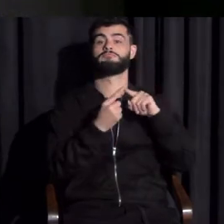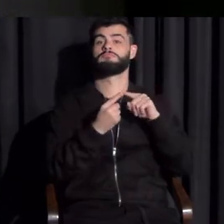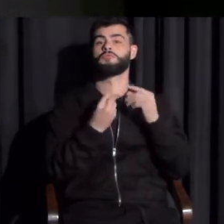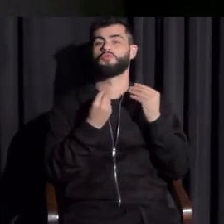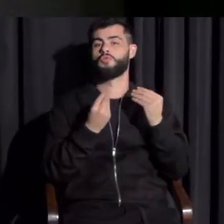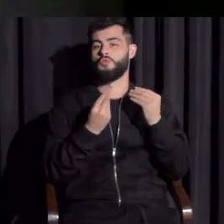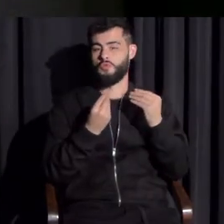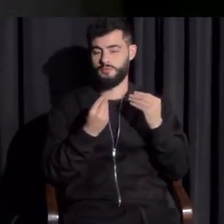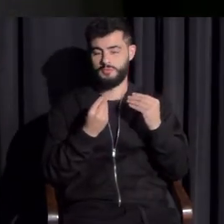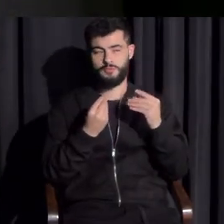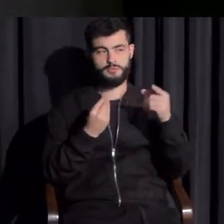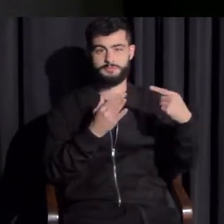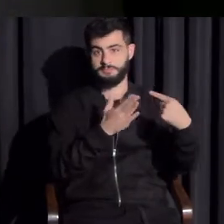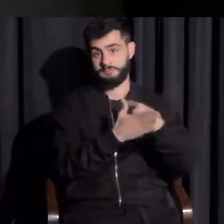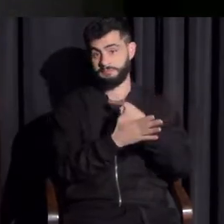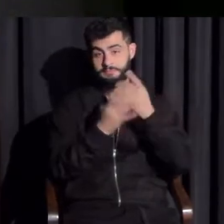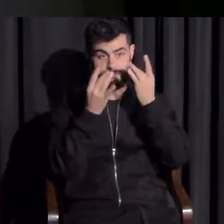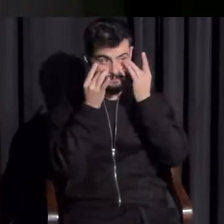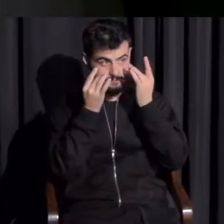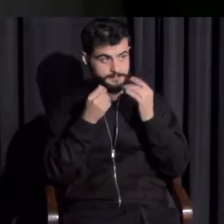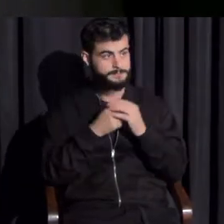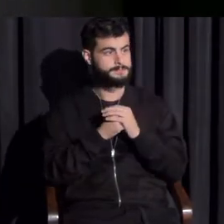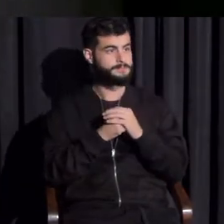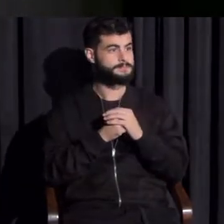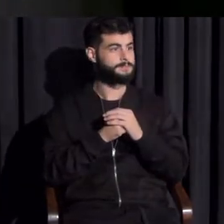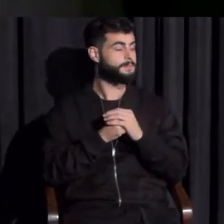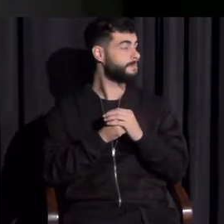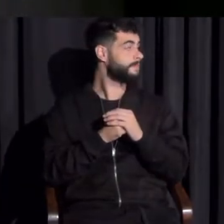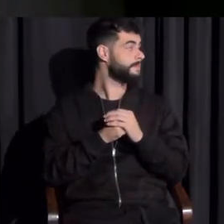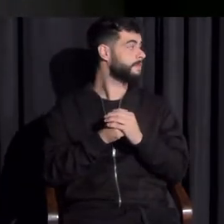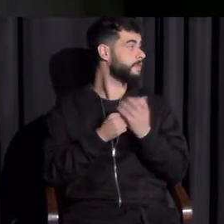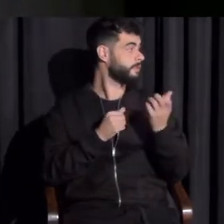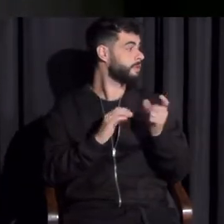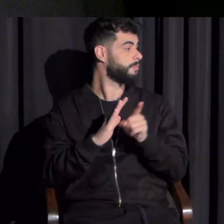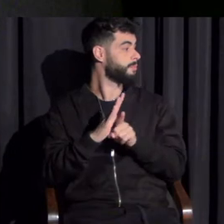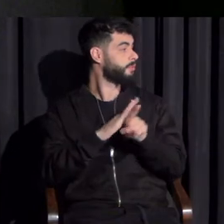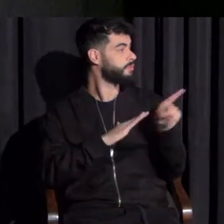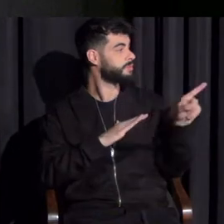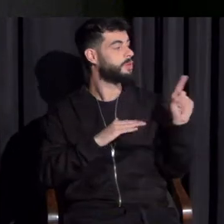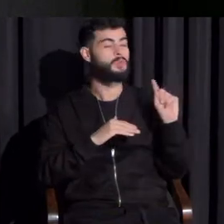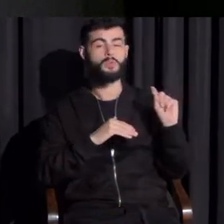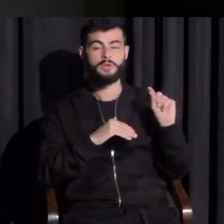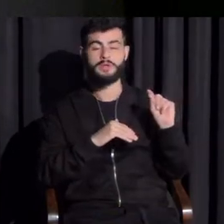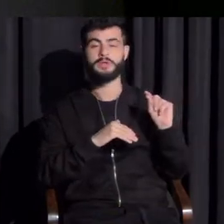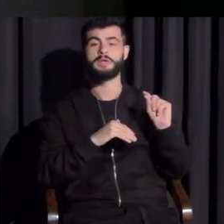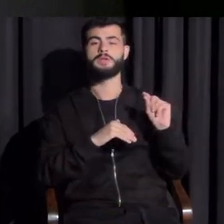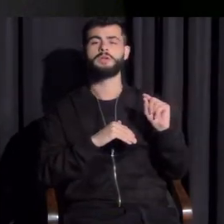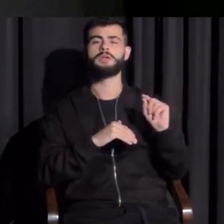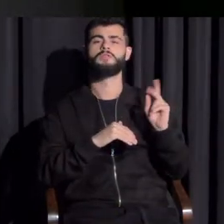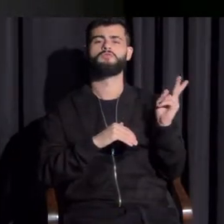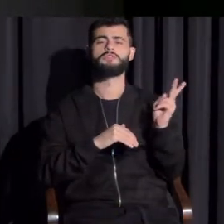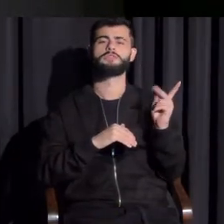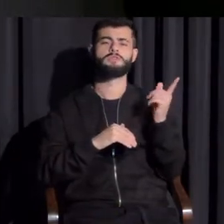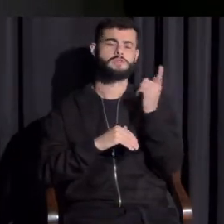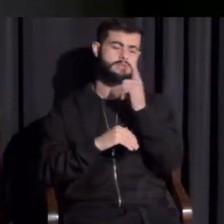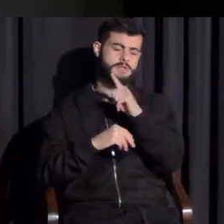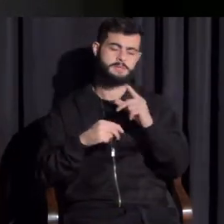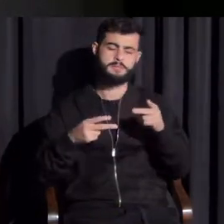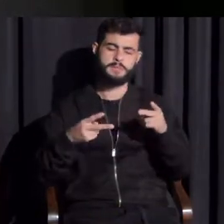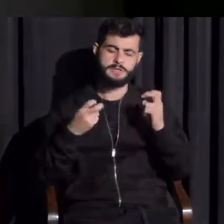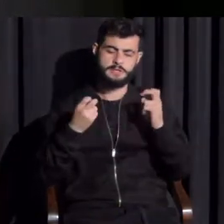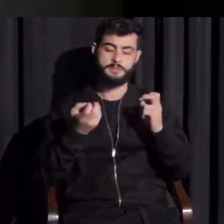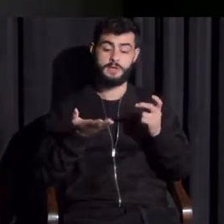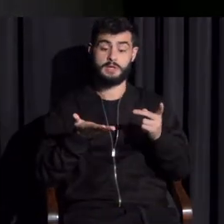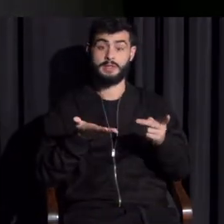presencialmente. Então, eu queria colocar tanto para a Clériston como para a Gobbi o quanto que vocês percebem que o ato do desenho e também